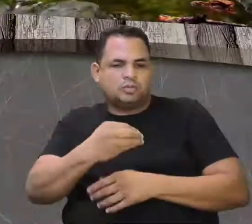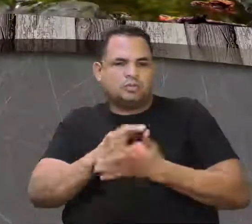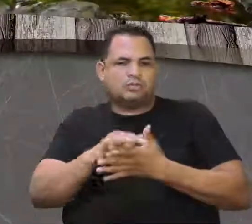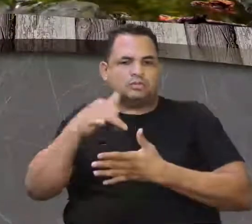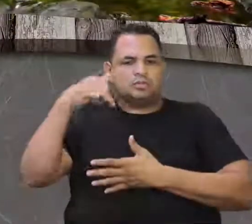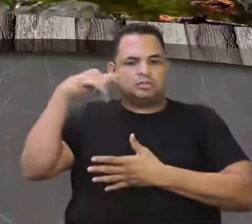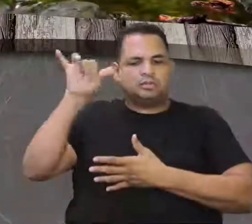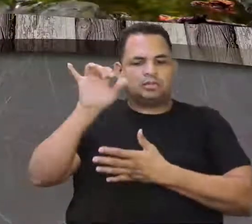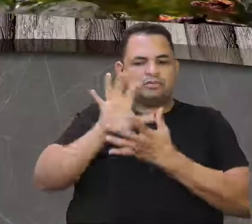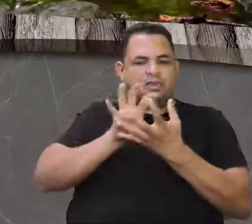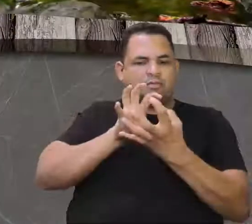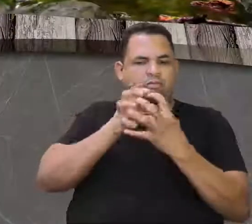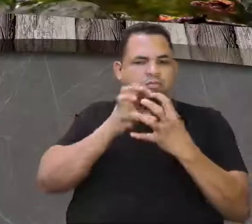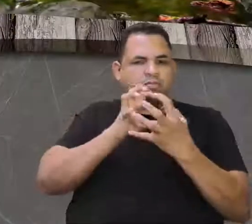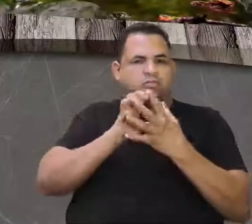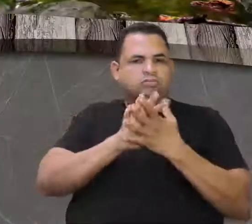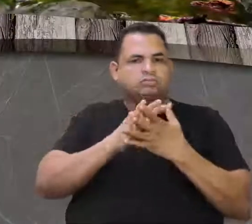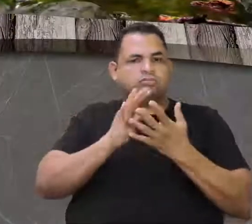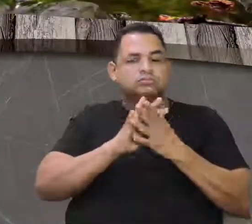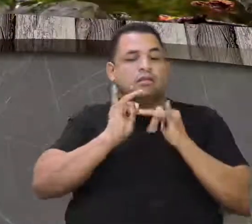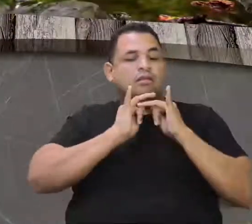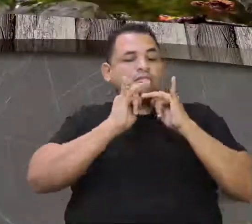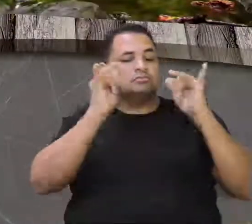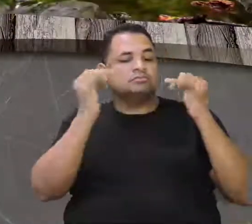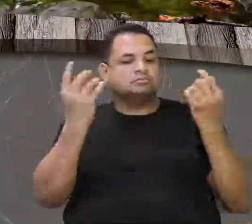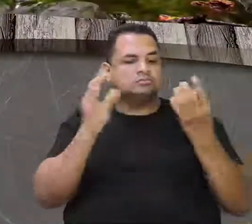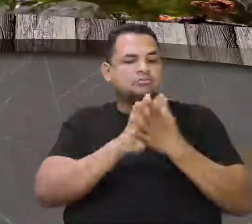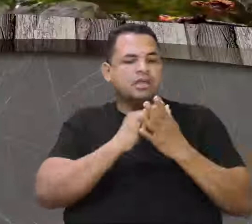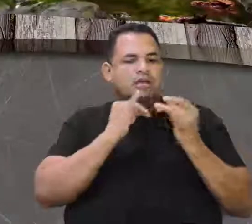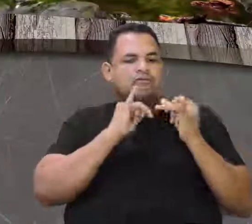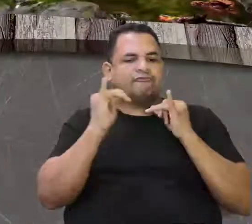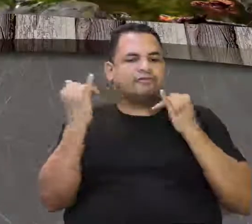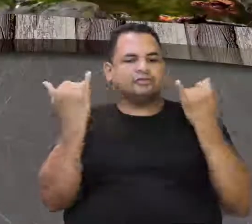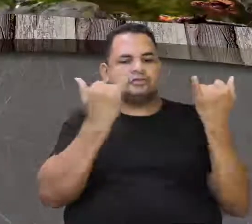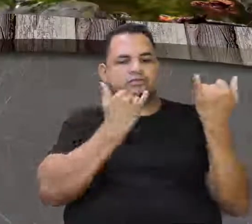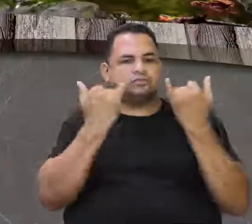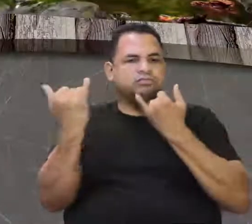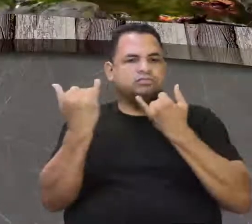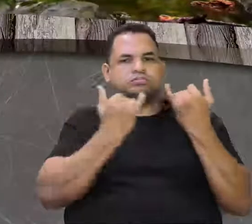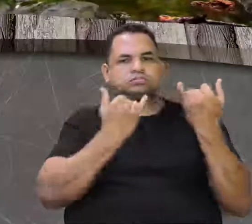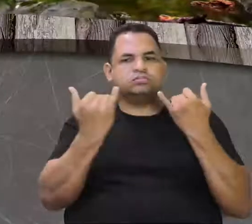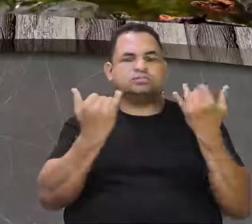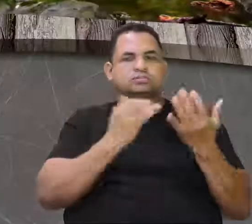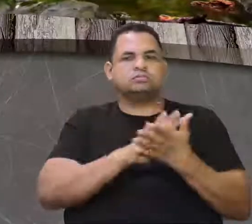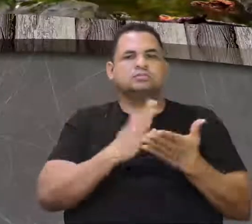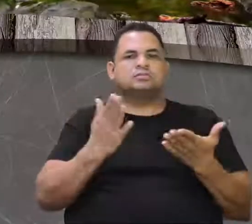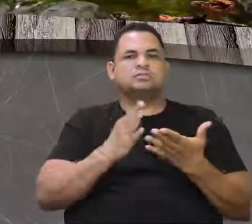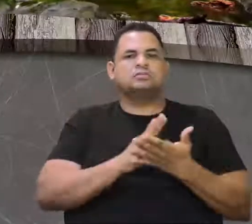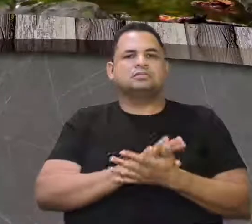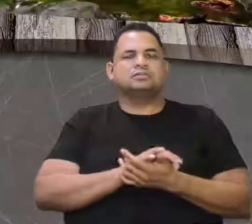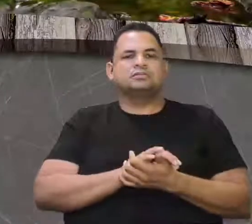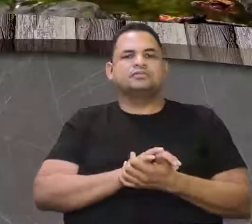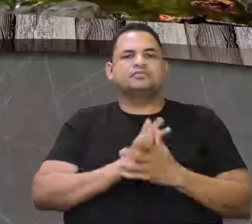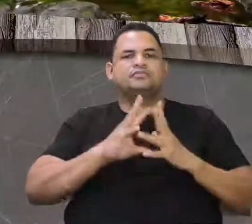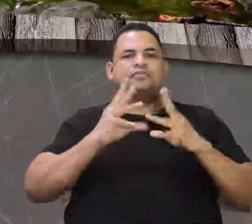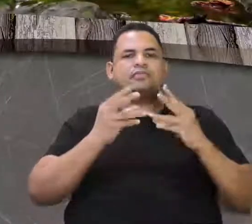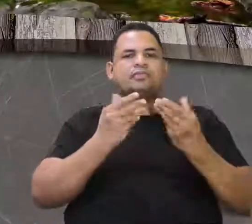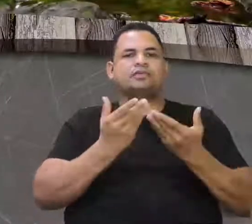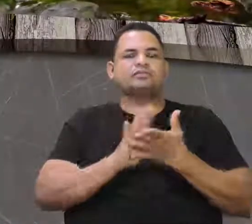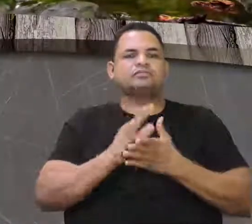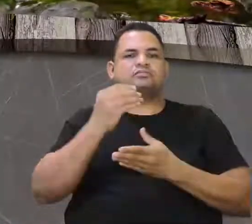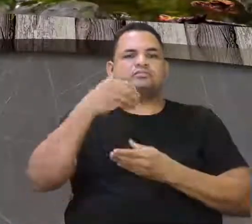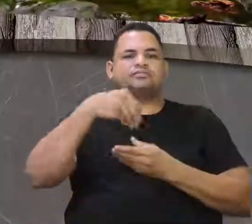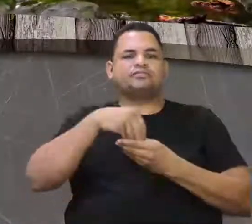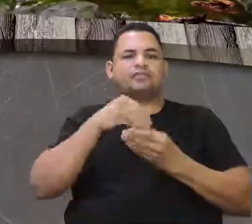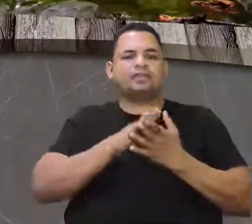evitar predadores, eles avisam uns aos outros, sempre tem aquele que vai guiando, aquele que vai ficando mais na retaguarda, tudo isso faz